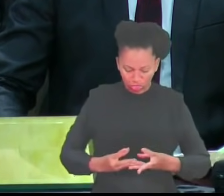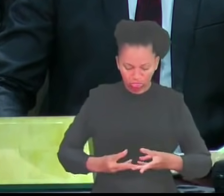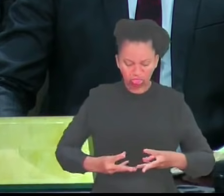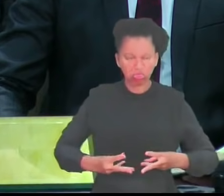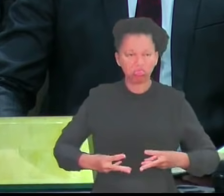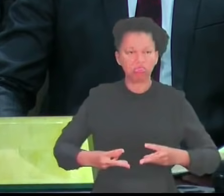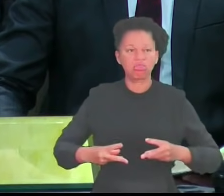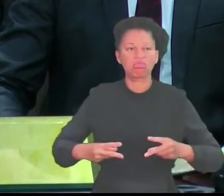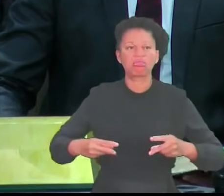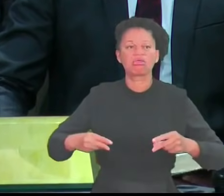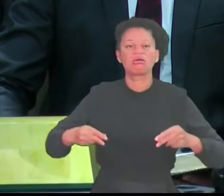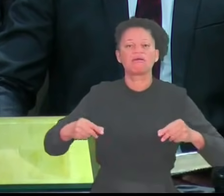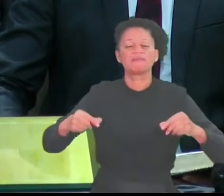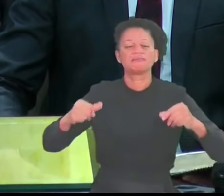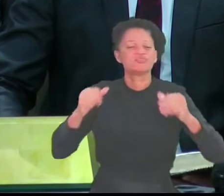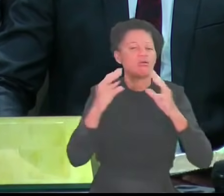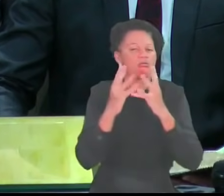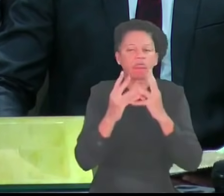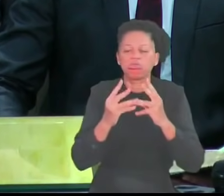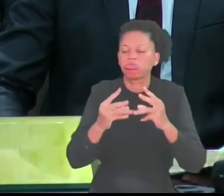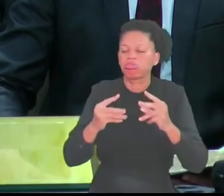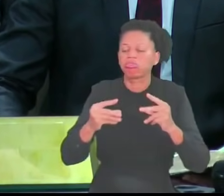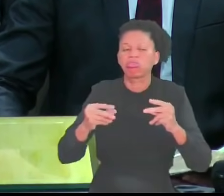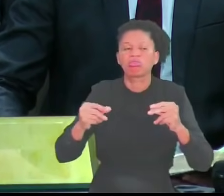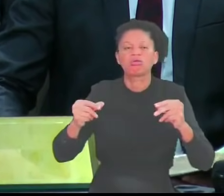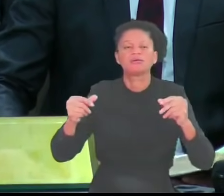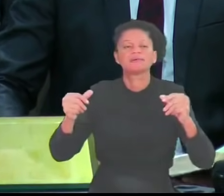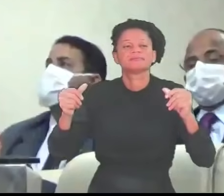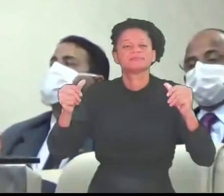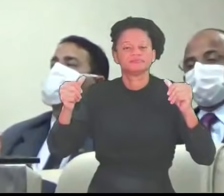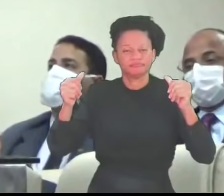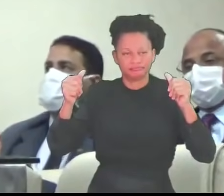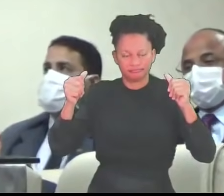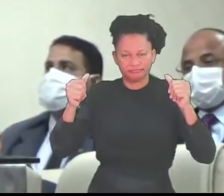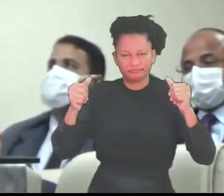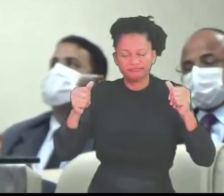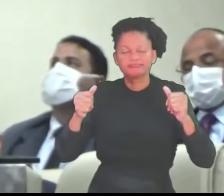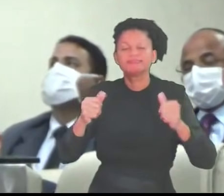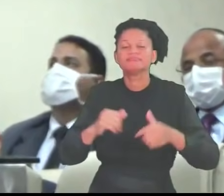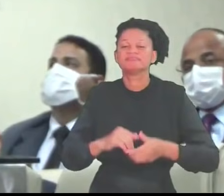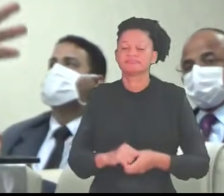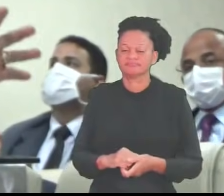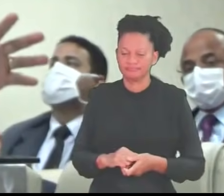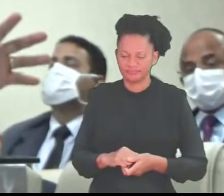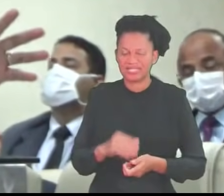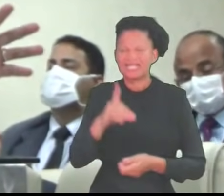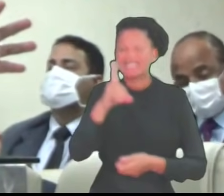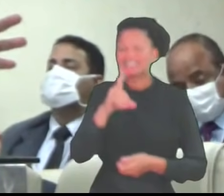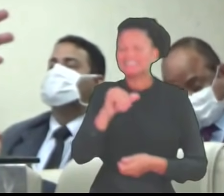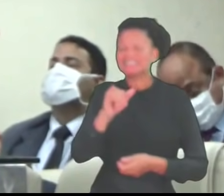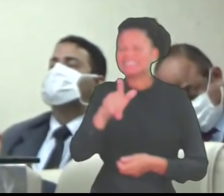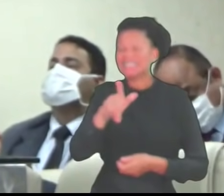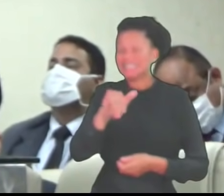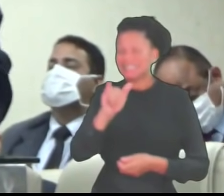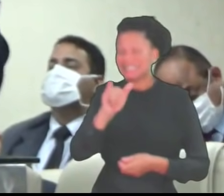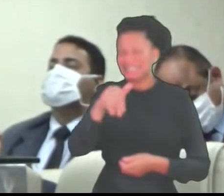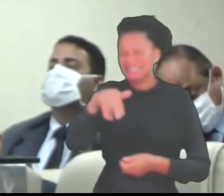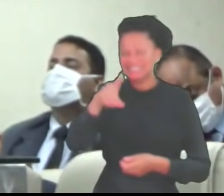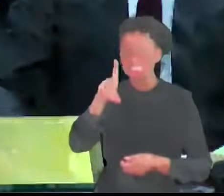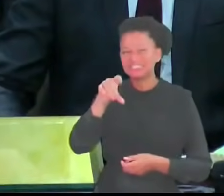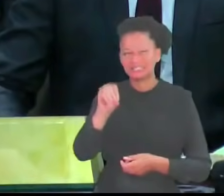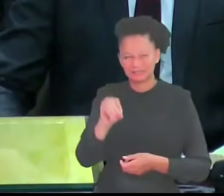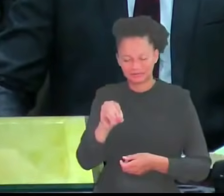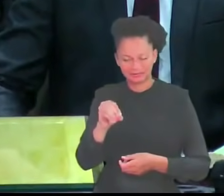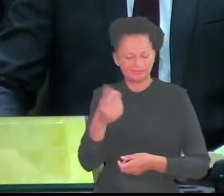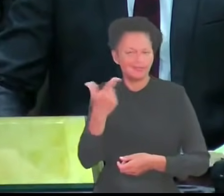crianças, já se diluiu. Quem lembra dessa palavra? Está se diluindo. Não existe